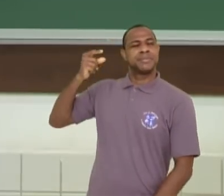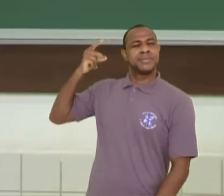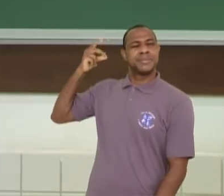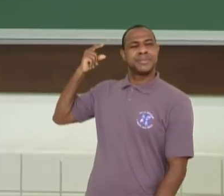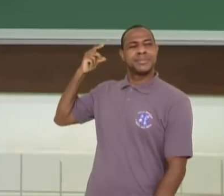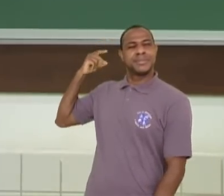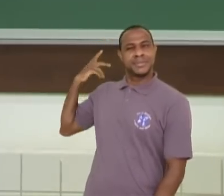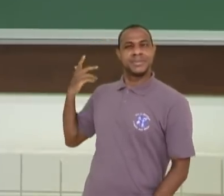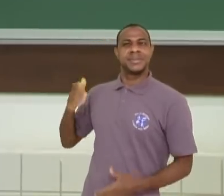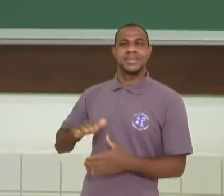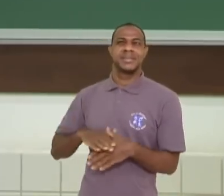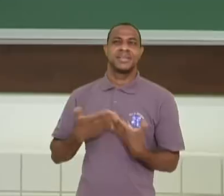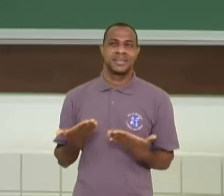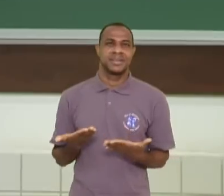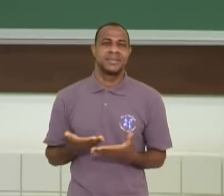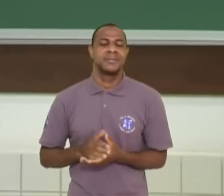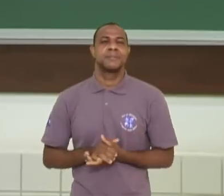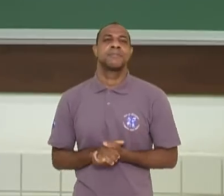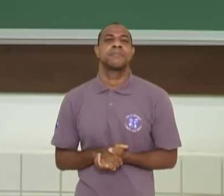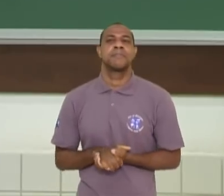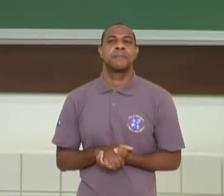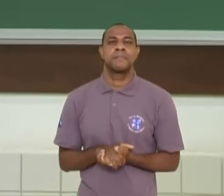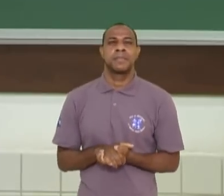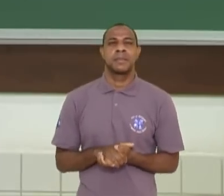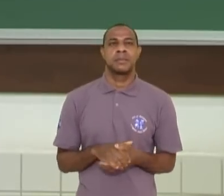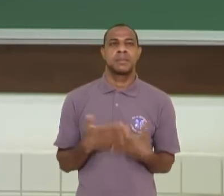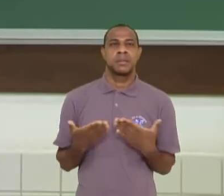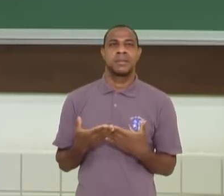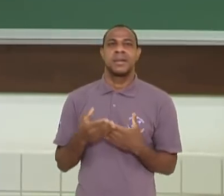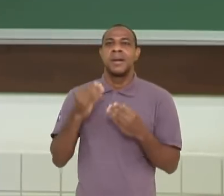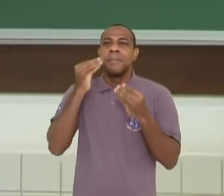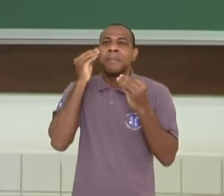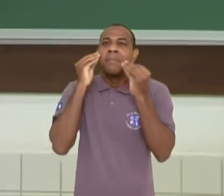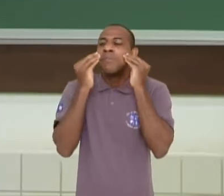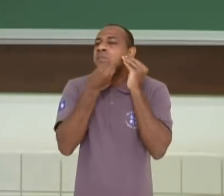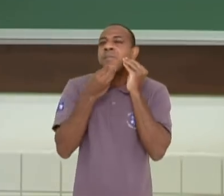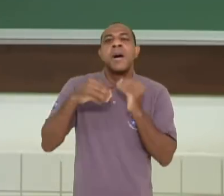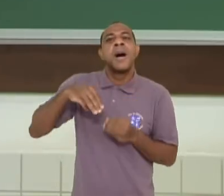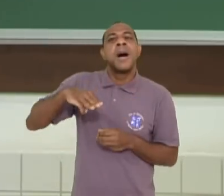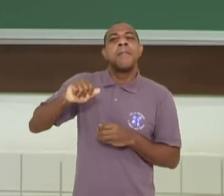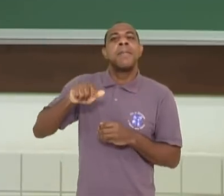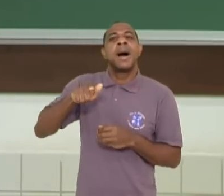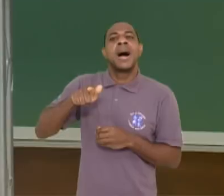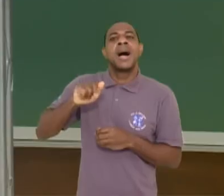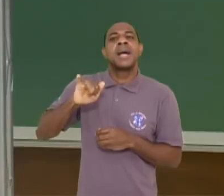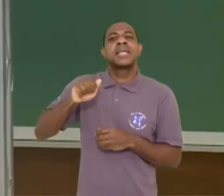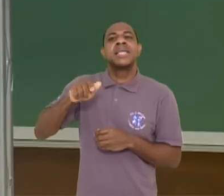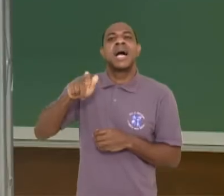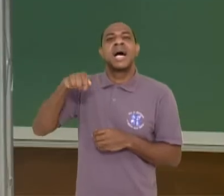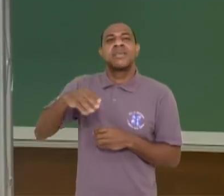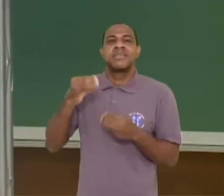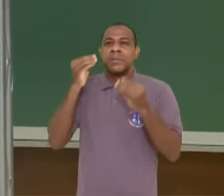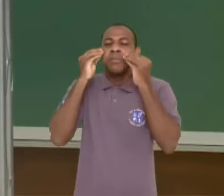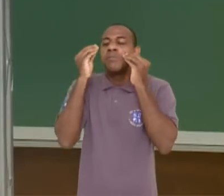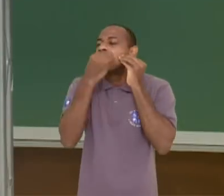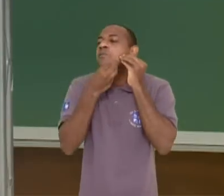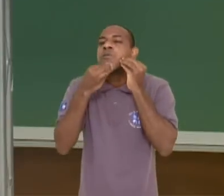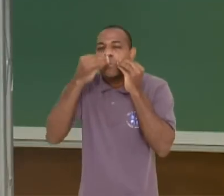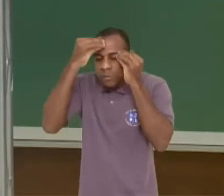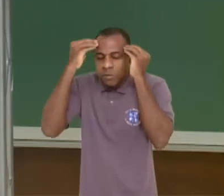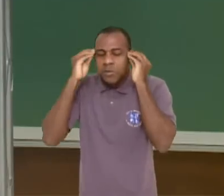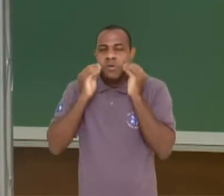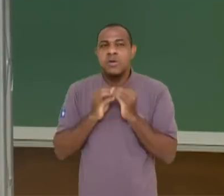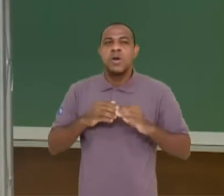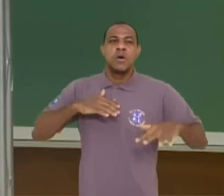ideia, a origem do tema da aula de hoje, né? Então maquiagem, características, movimentos, não existe fala,